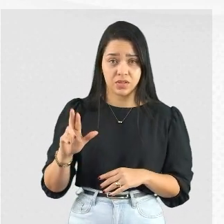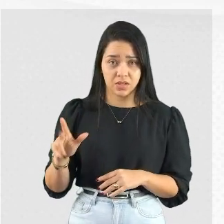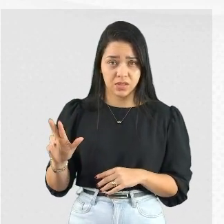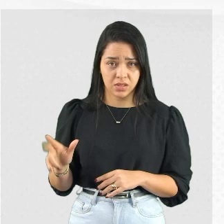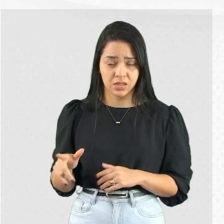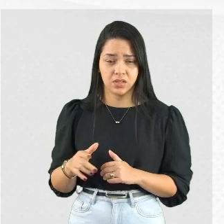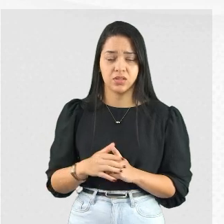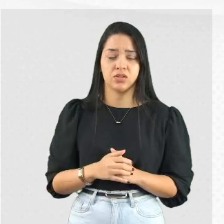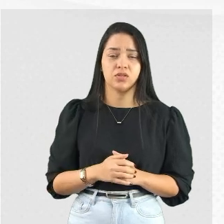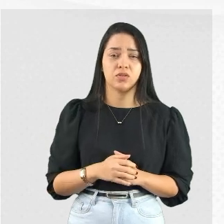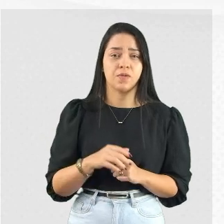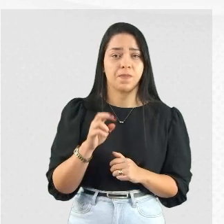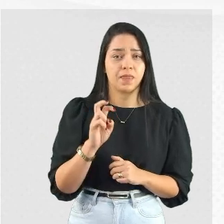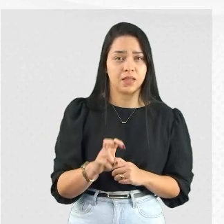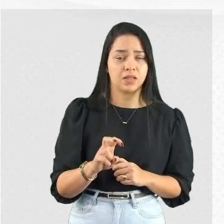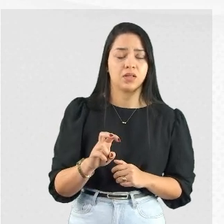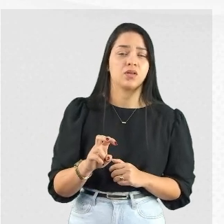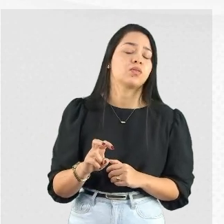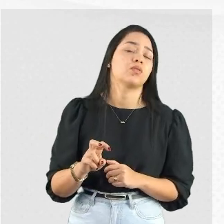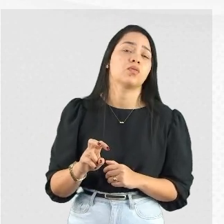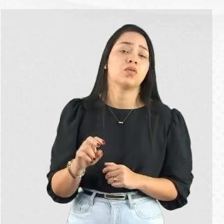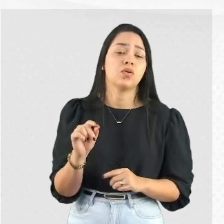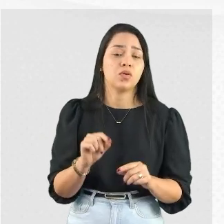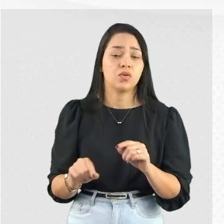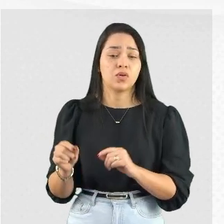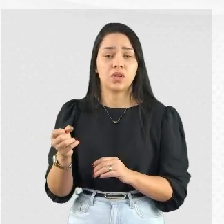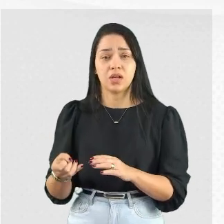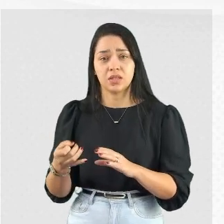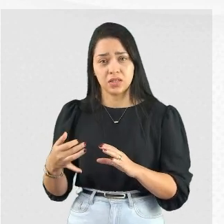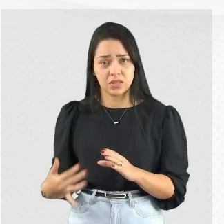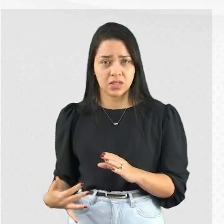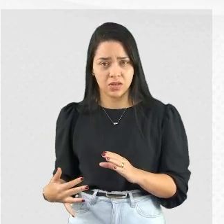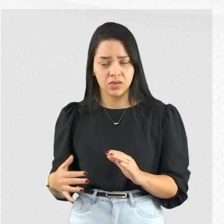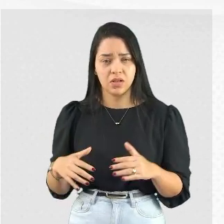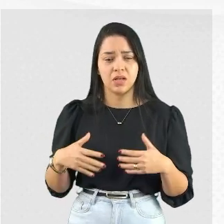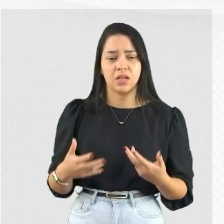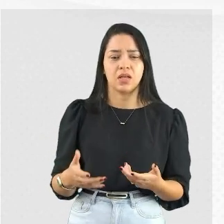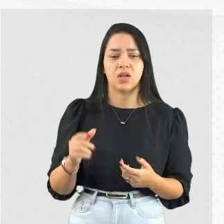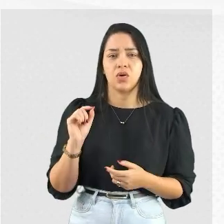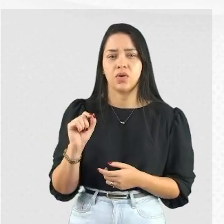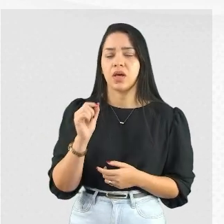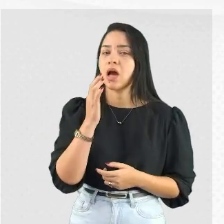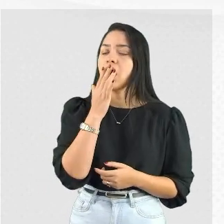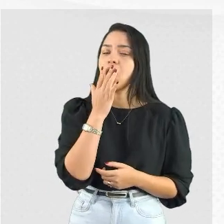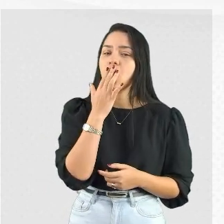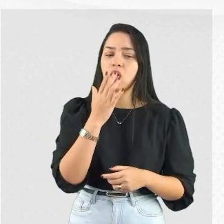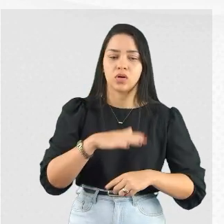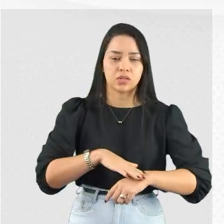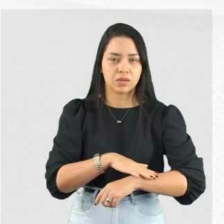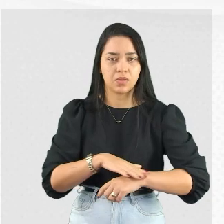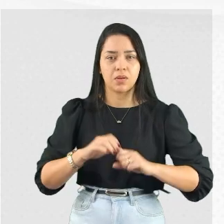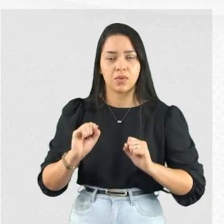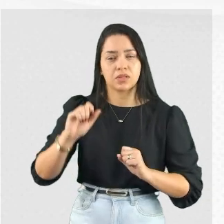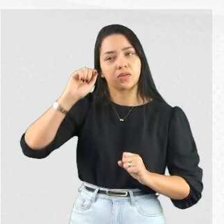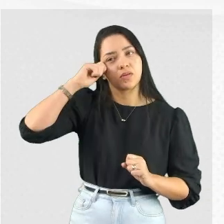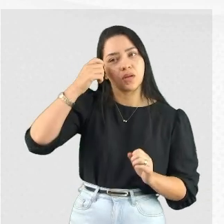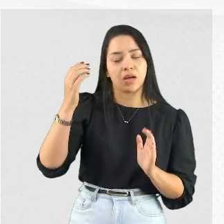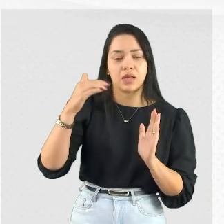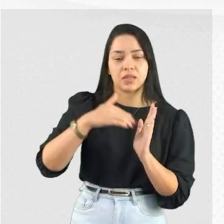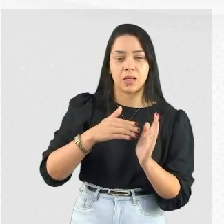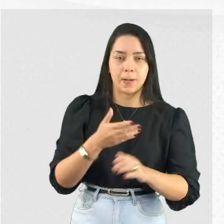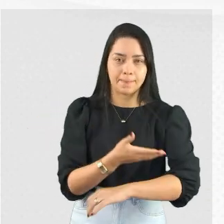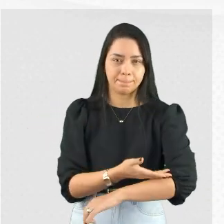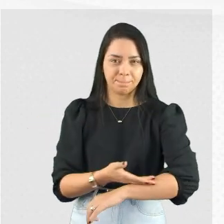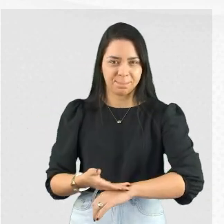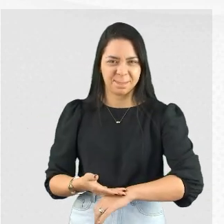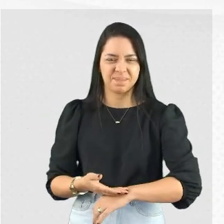Eu teria 5 fenótipos que caracterizariam, né, por exemplo, a cor da pele, que pode ser do negro até o branco, passando